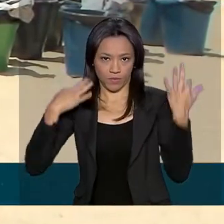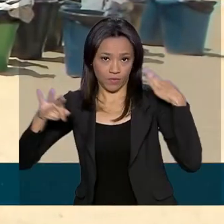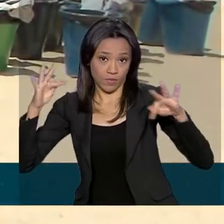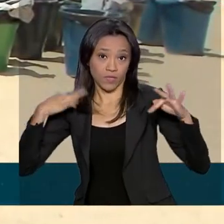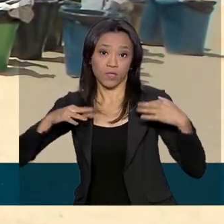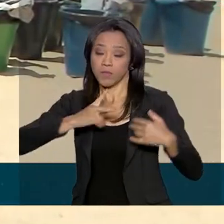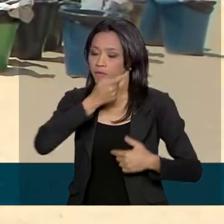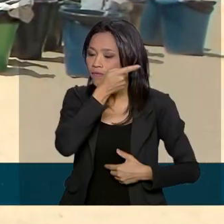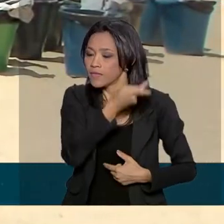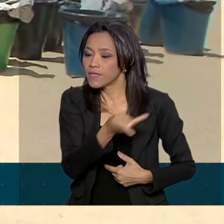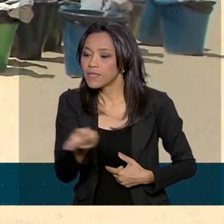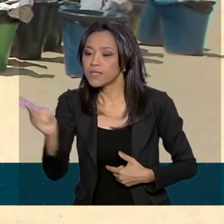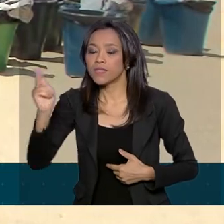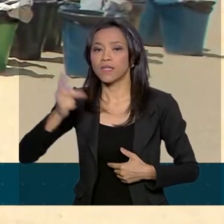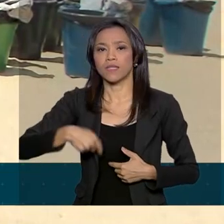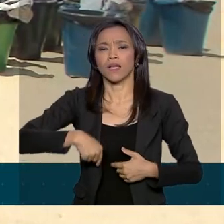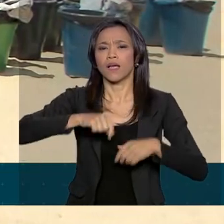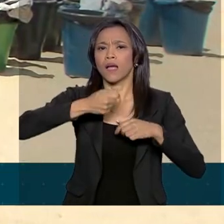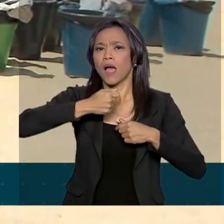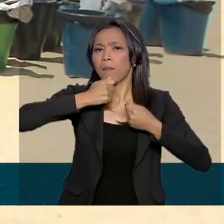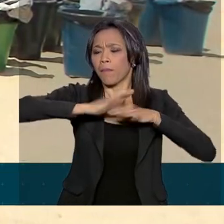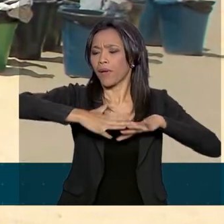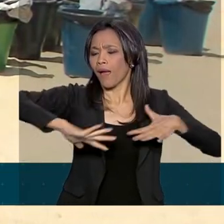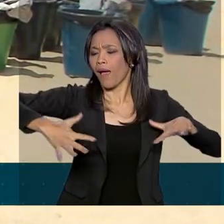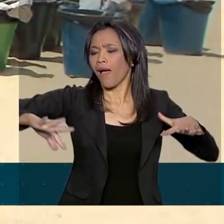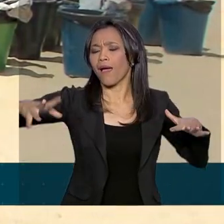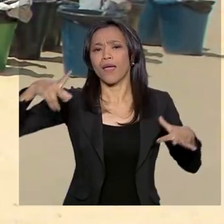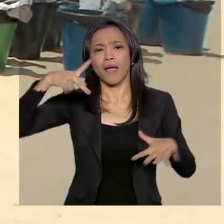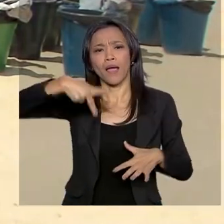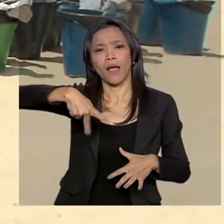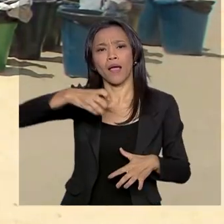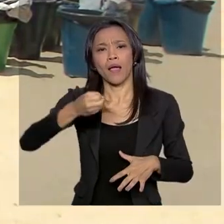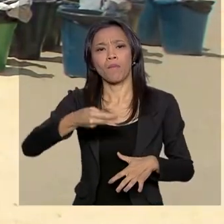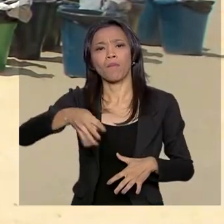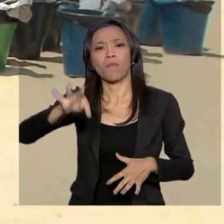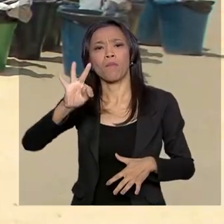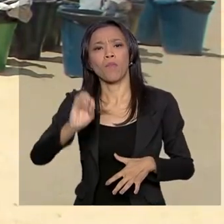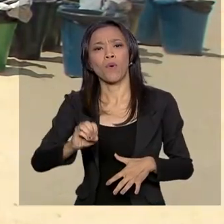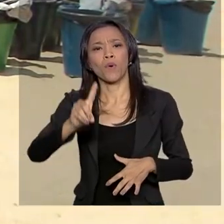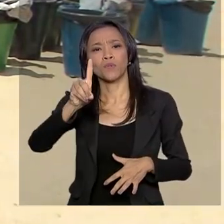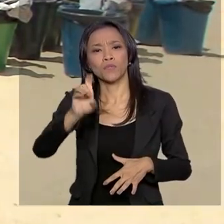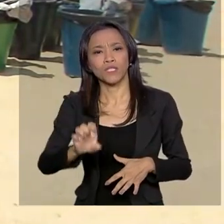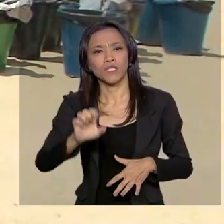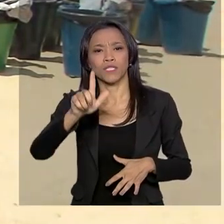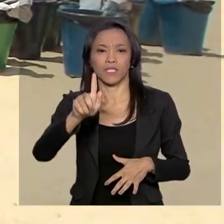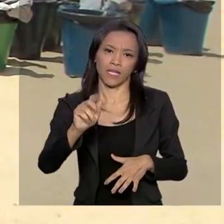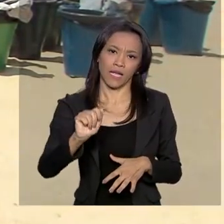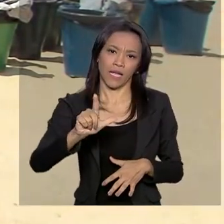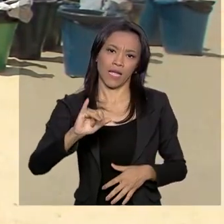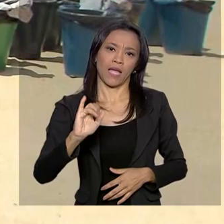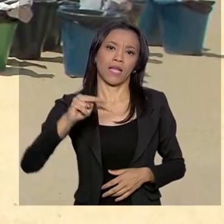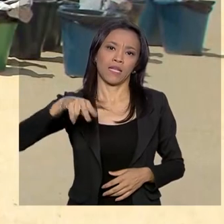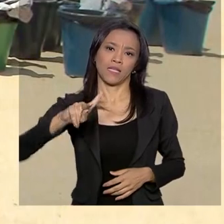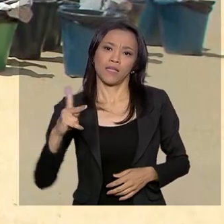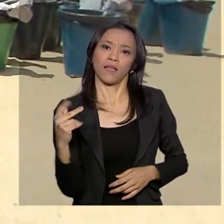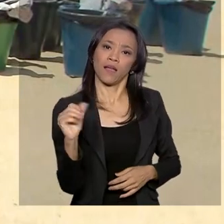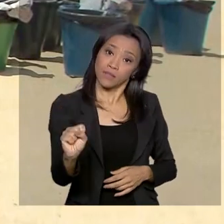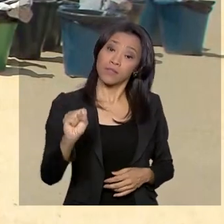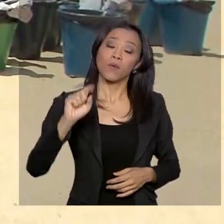visita à praia de porto de galinhas em ipojuca aqui em pernambuco para avaliar os pontos atingidos